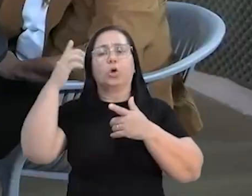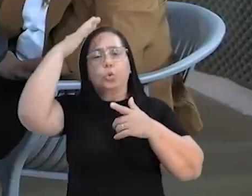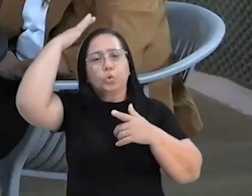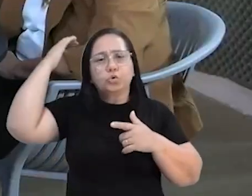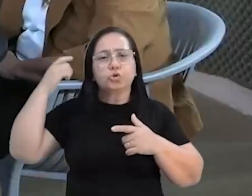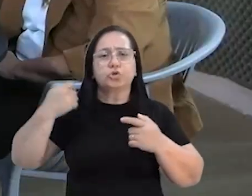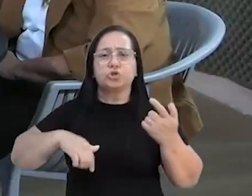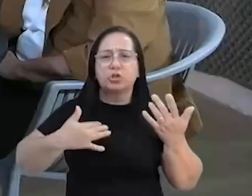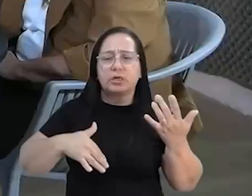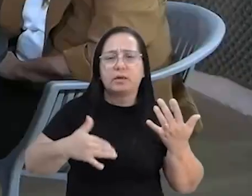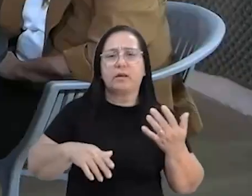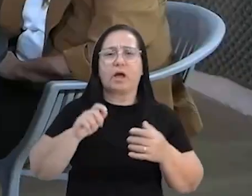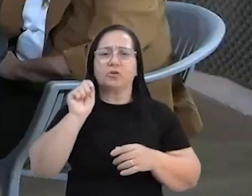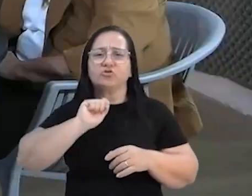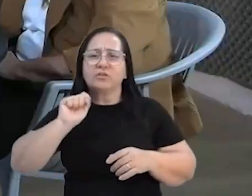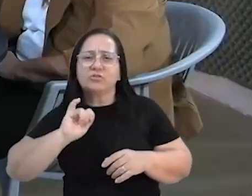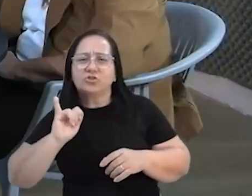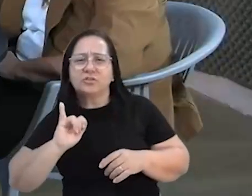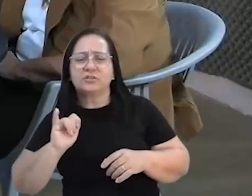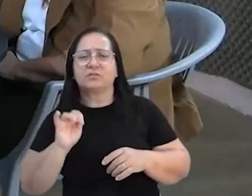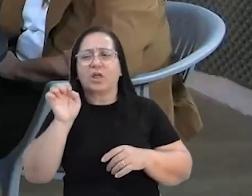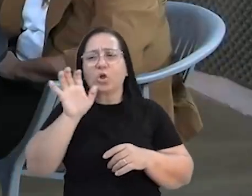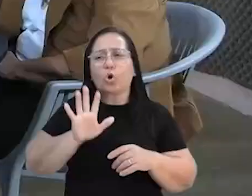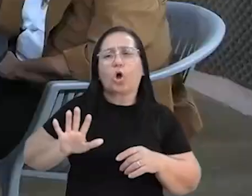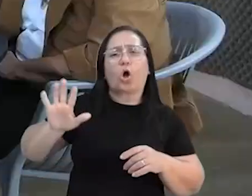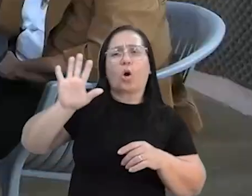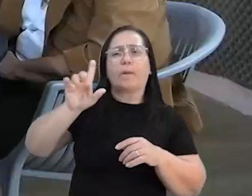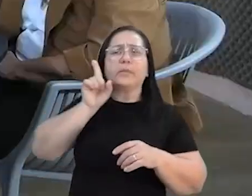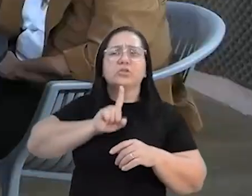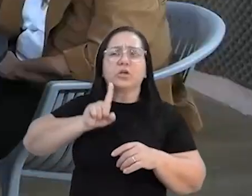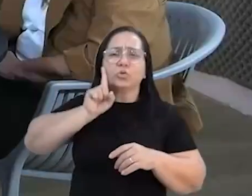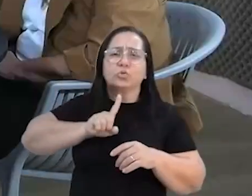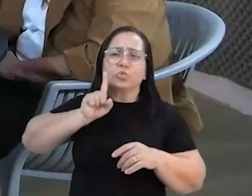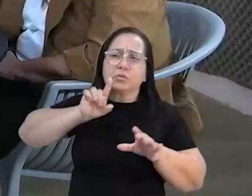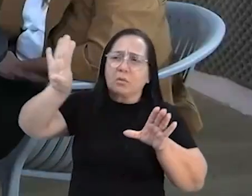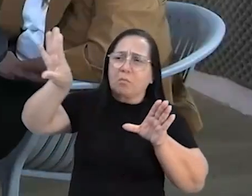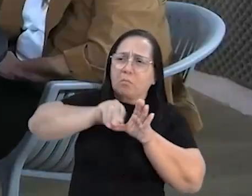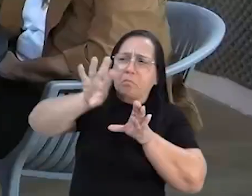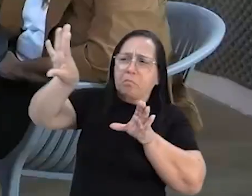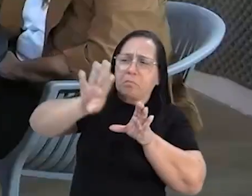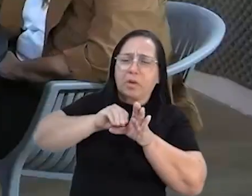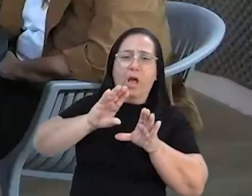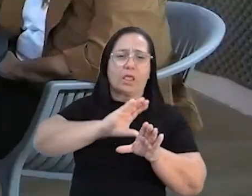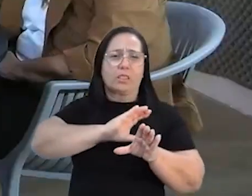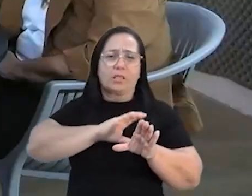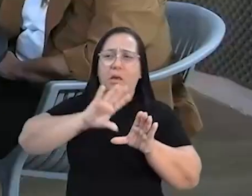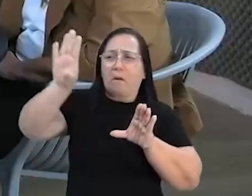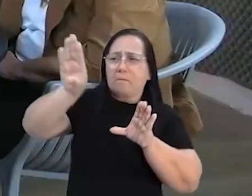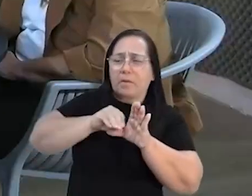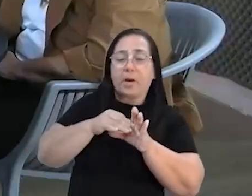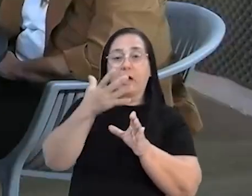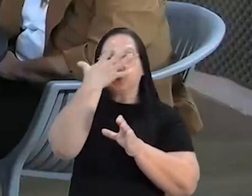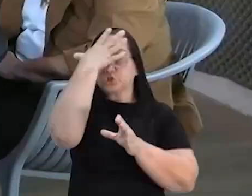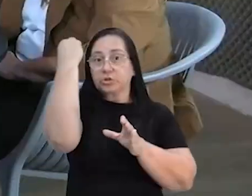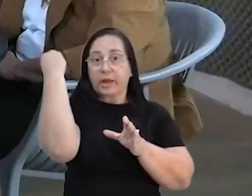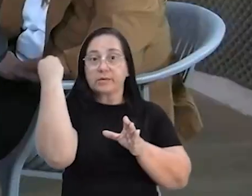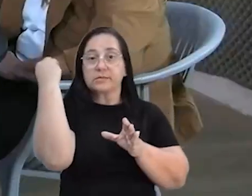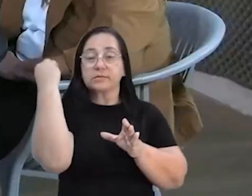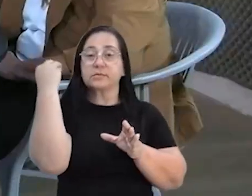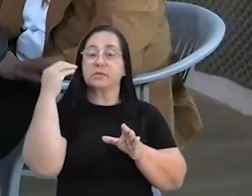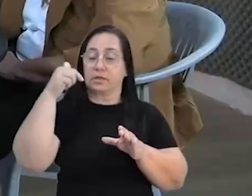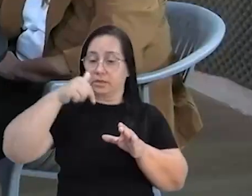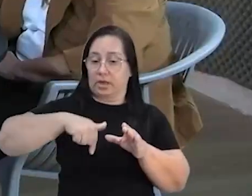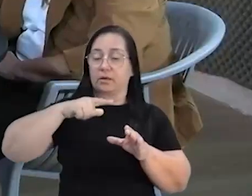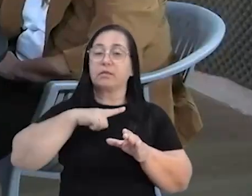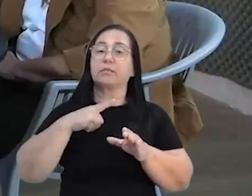gente fica tão internalizado na Europa, nos Estados Unidos, Canadá, etc., que esquece que tem